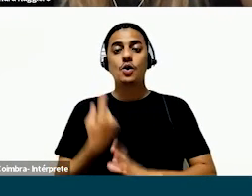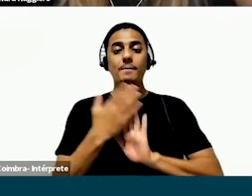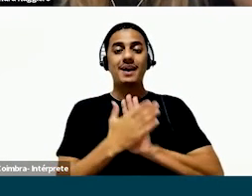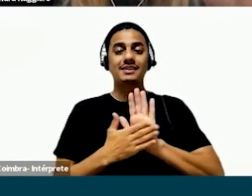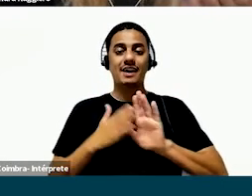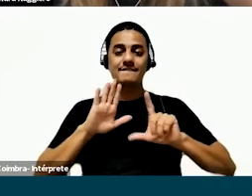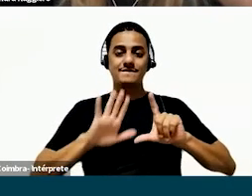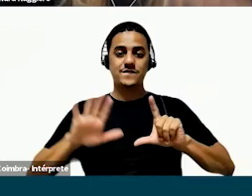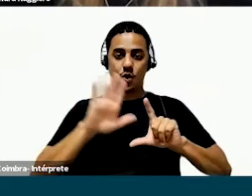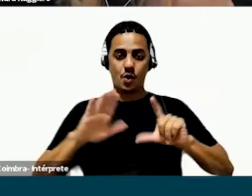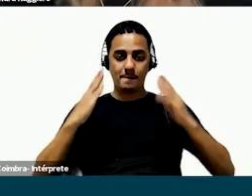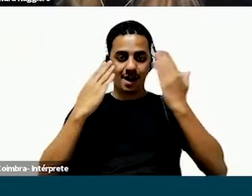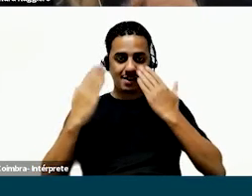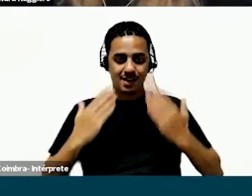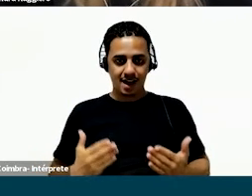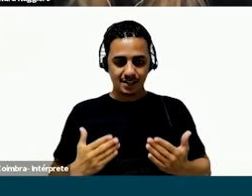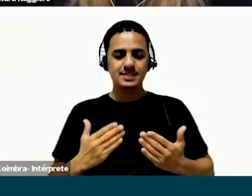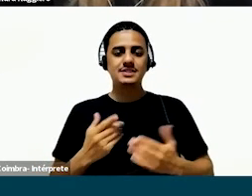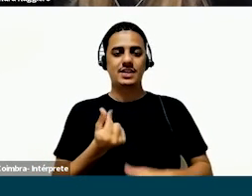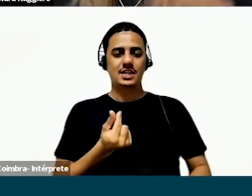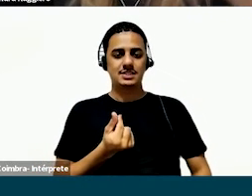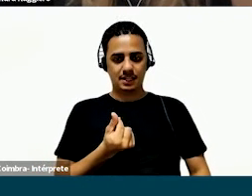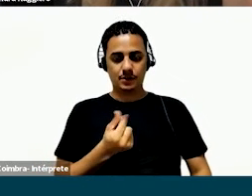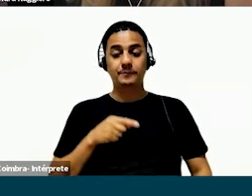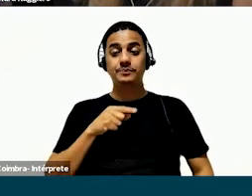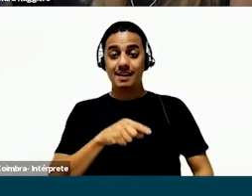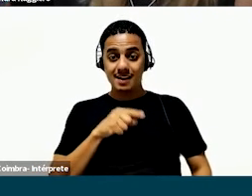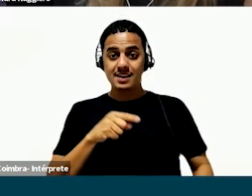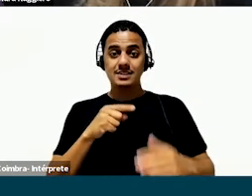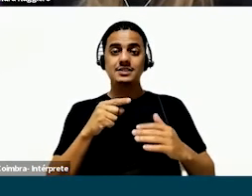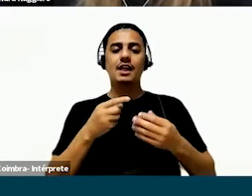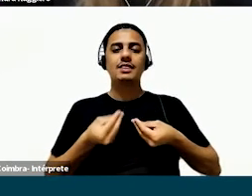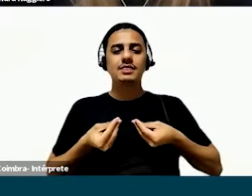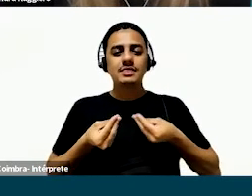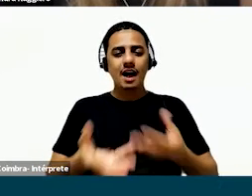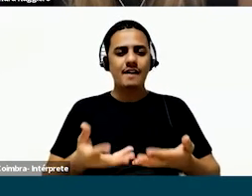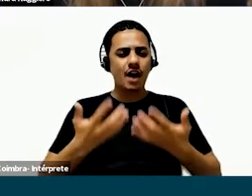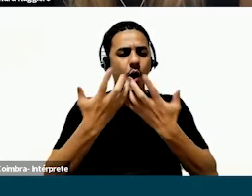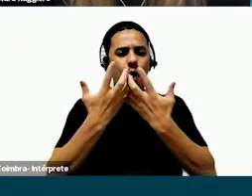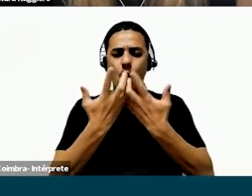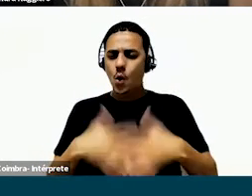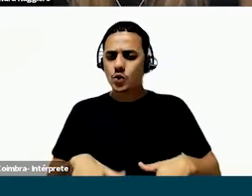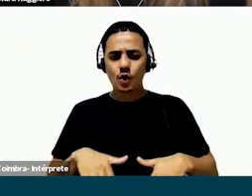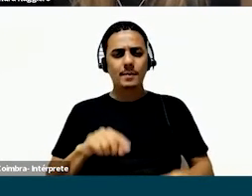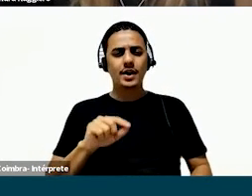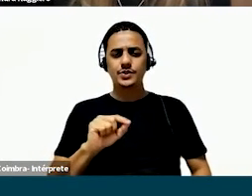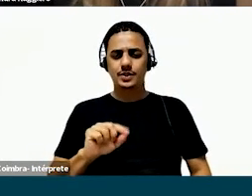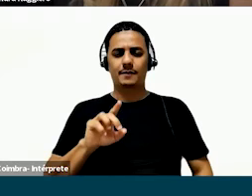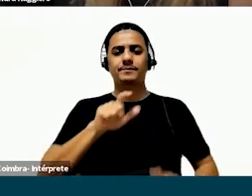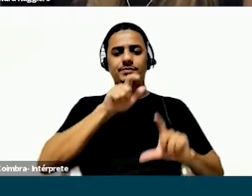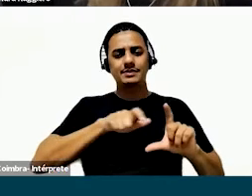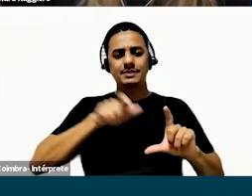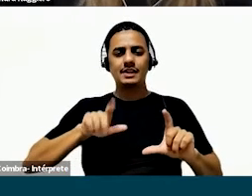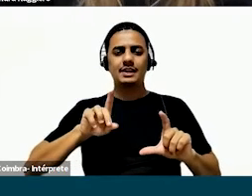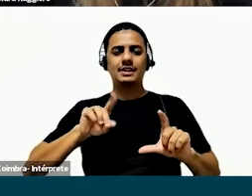então, uma plataforma de análise de dados financeira que oferecia a geração automática